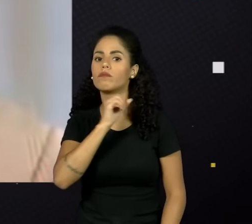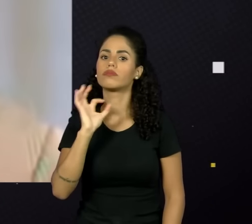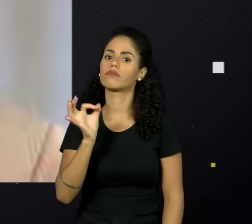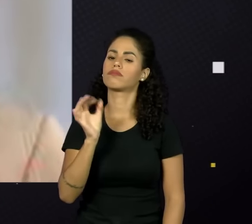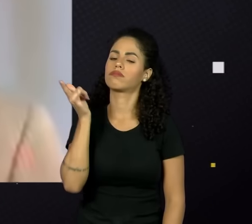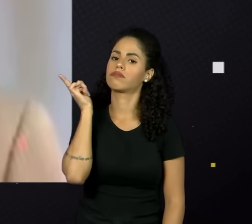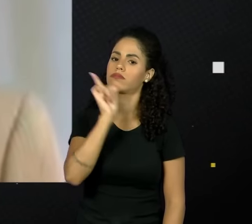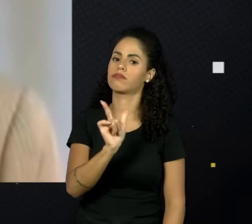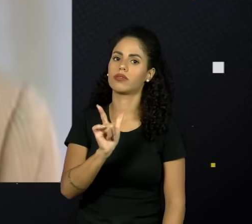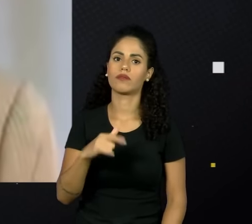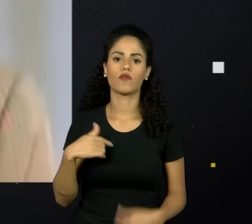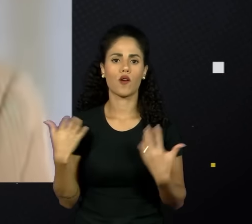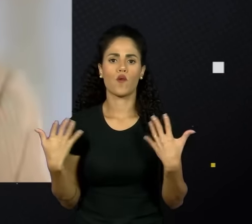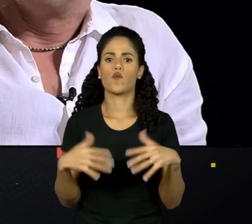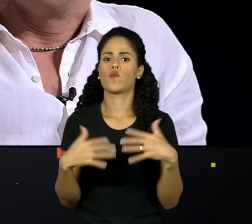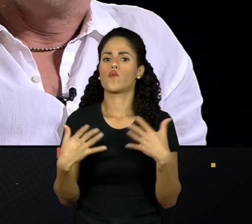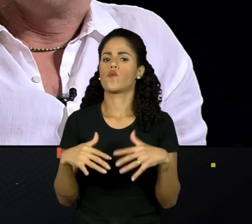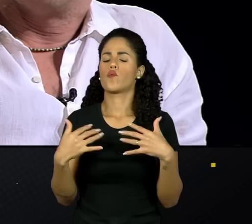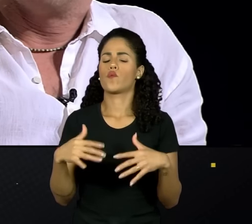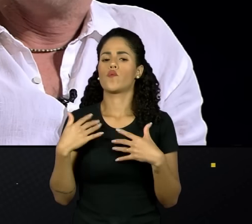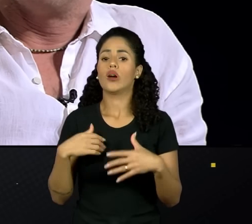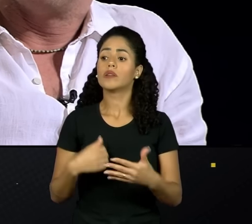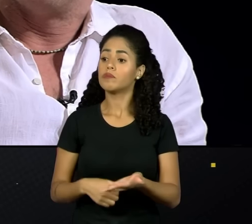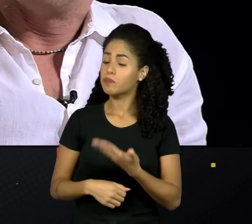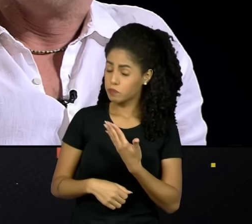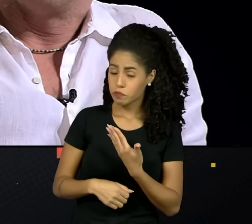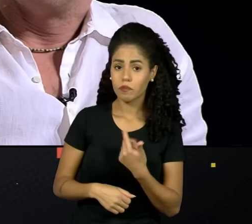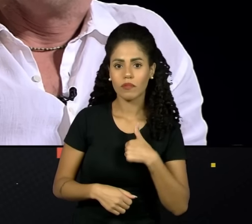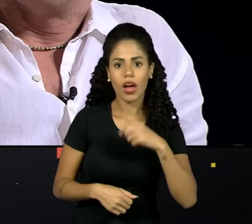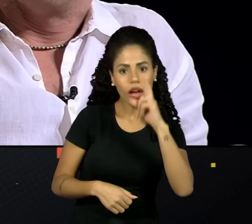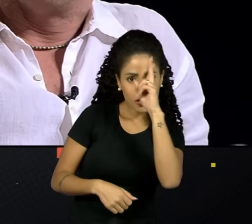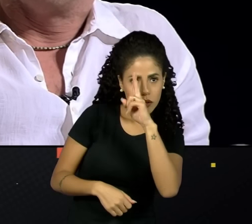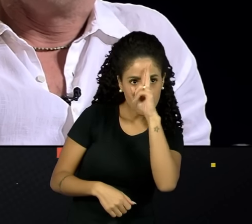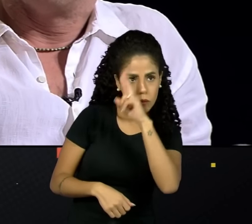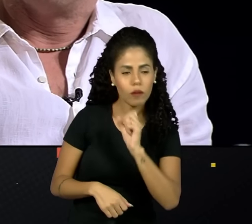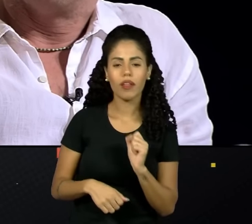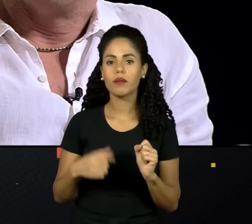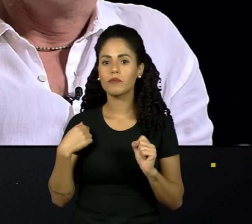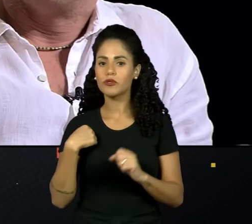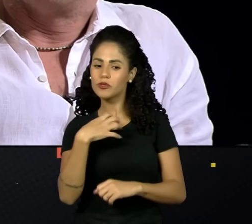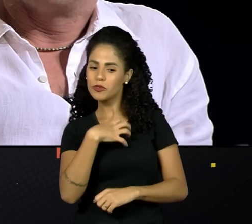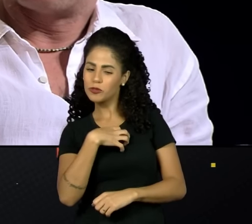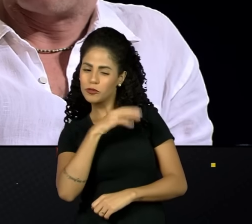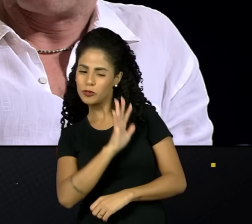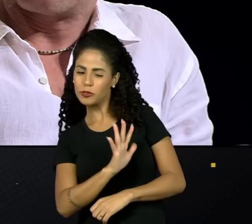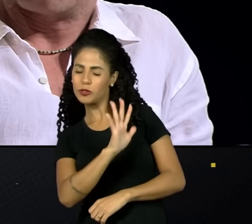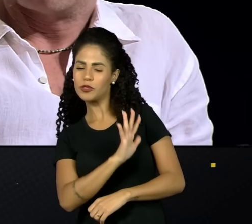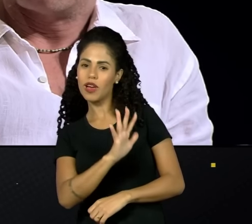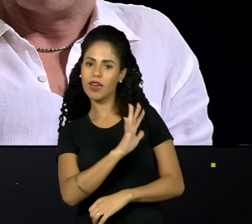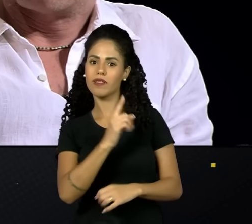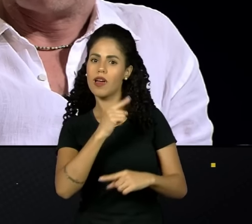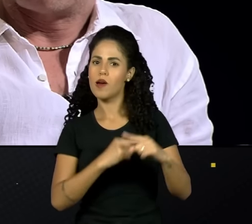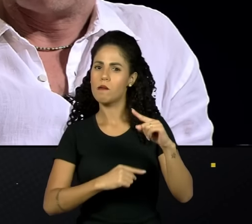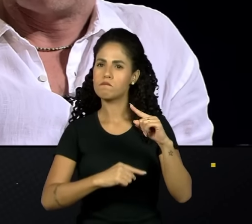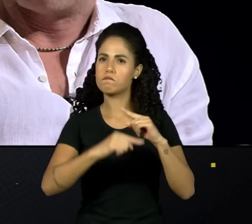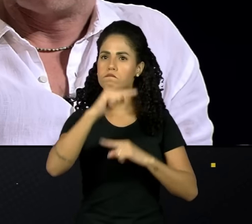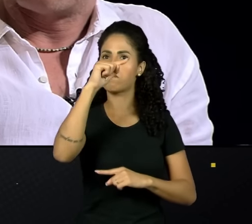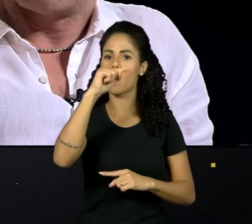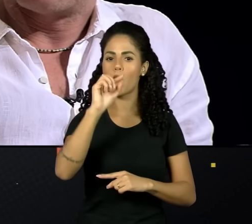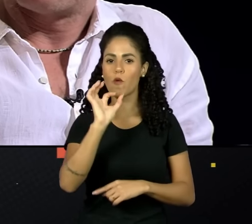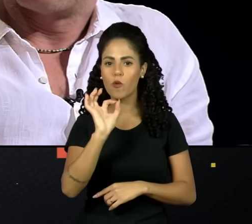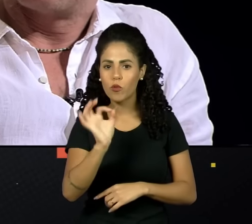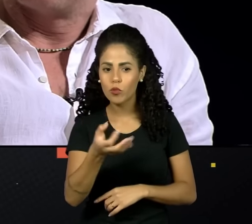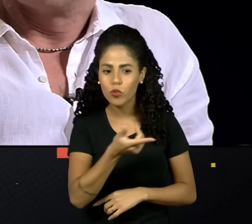assim gigantesca e e eu lembro do assombro dele com o sucesso que ele fez